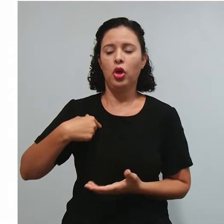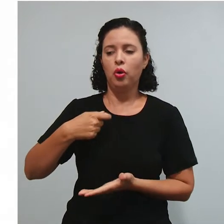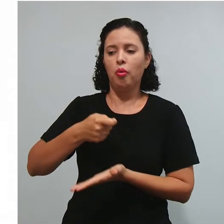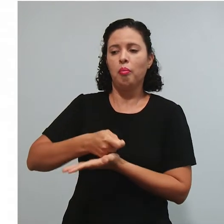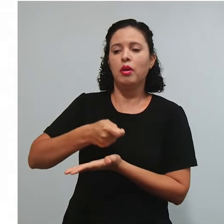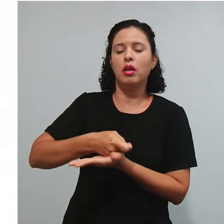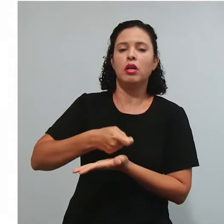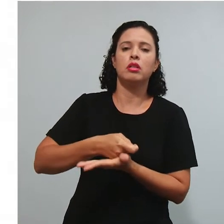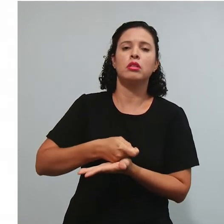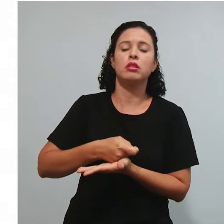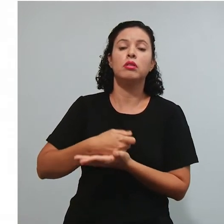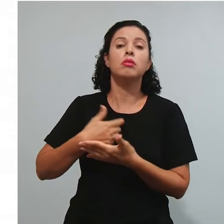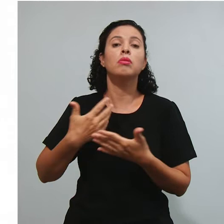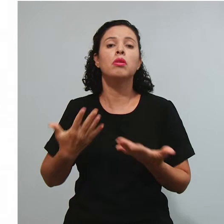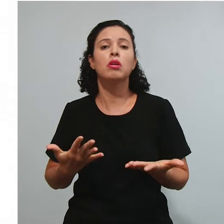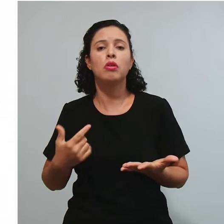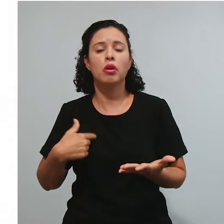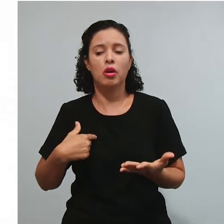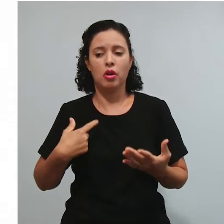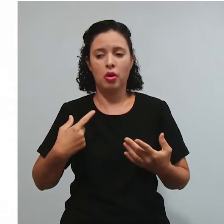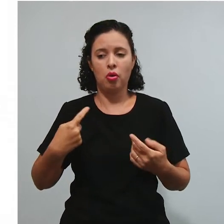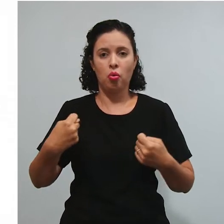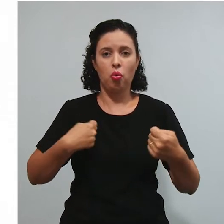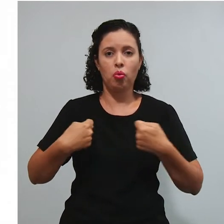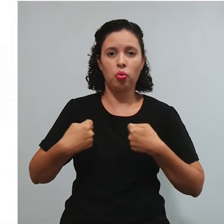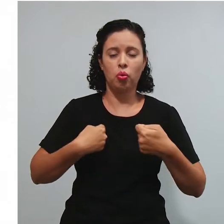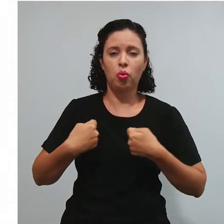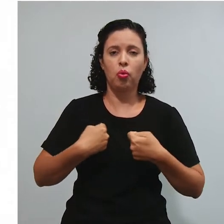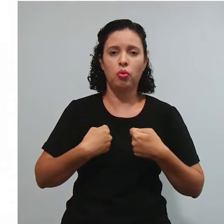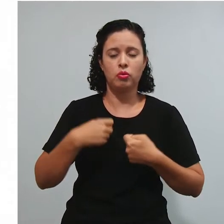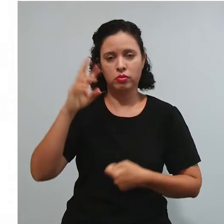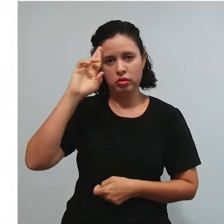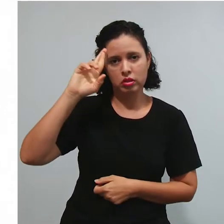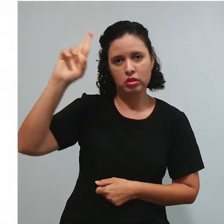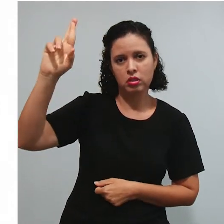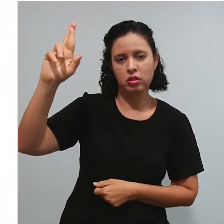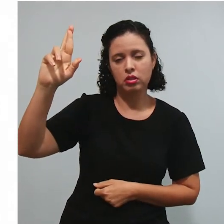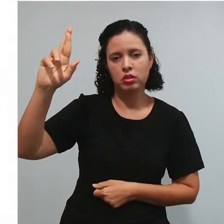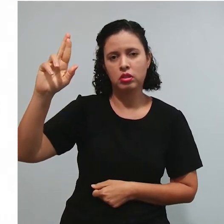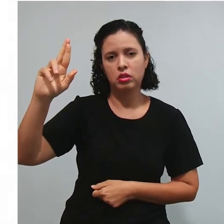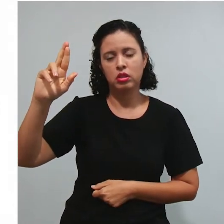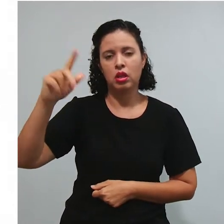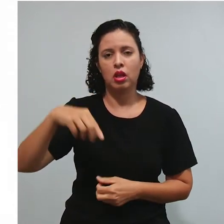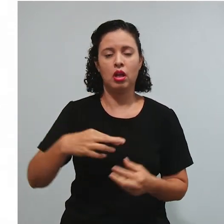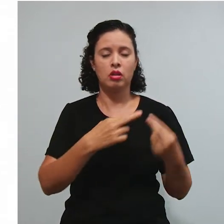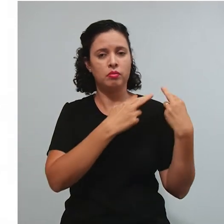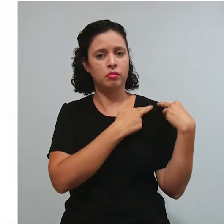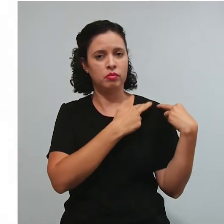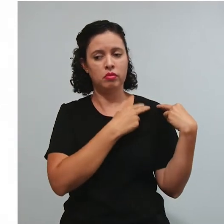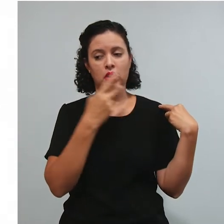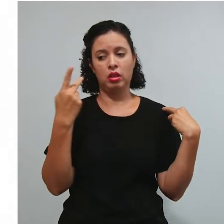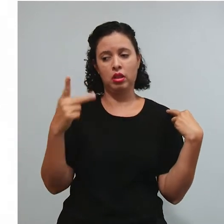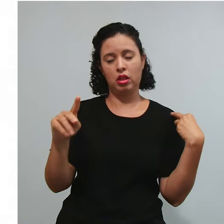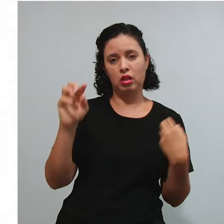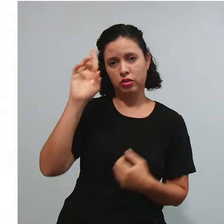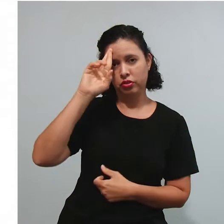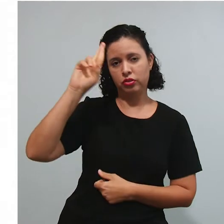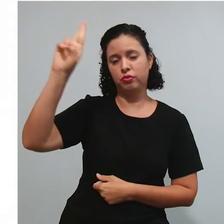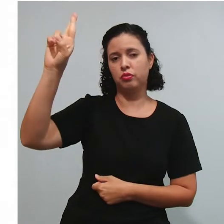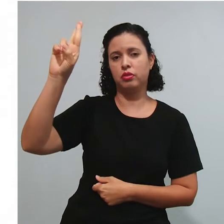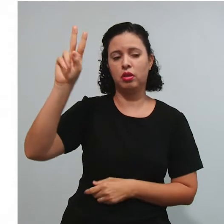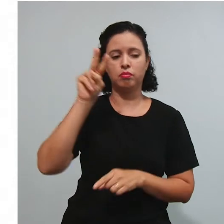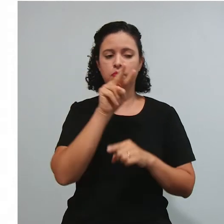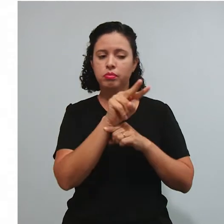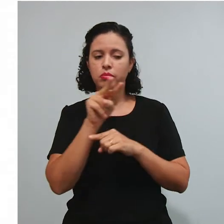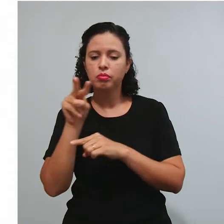obrigação, qual o nível de controle das chefias, quais as responsabilidades dessas chefias com relação